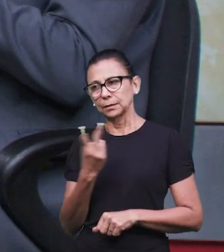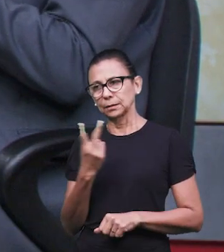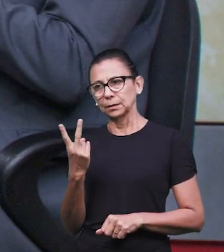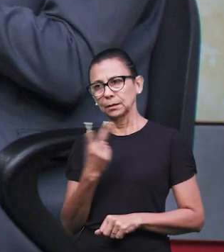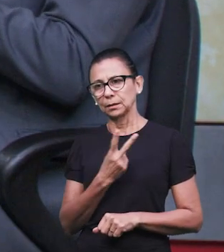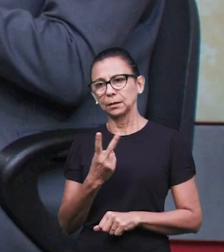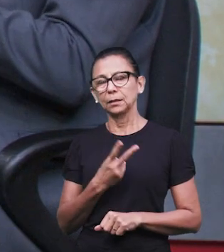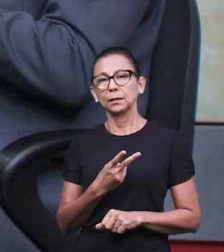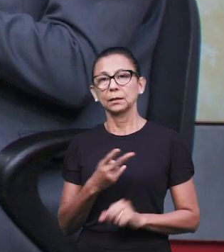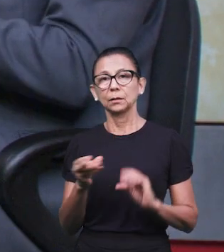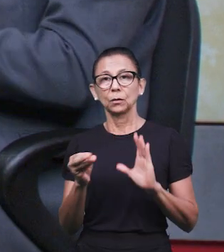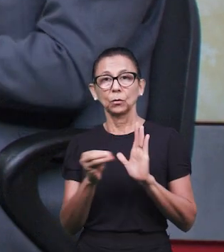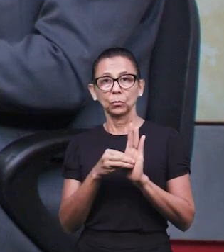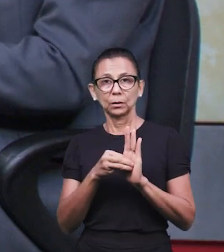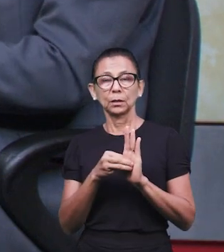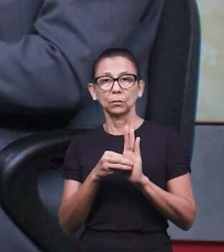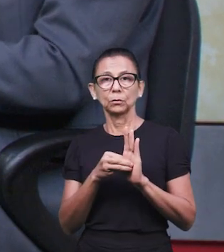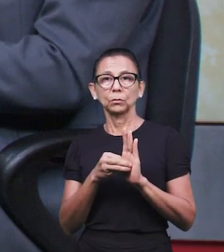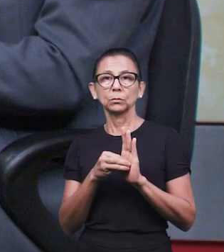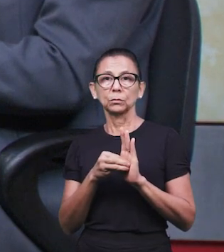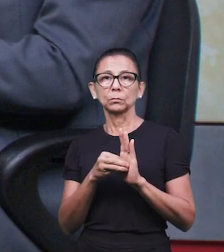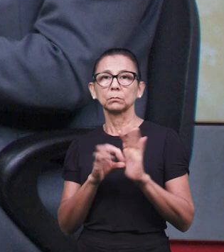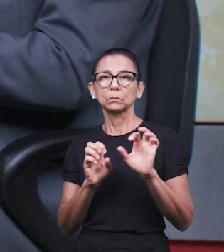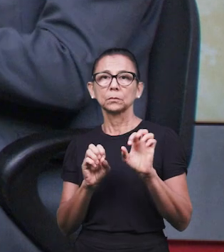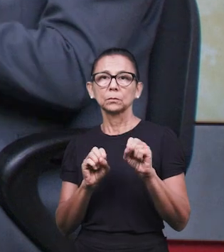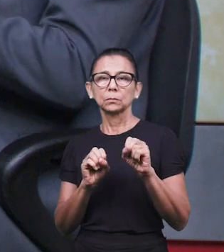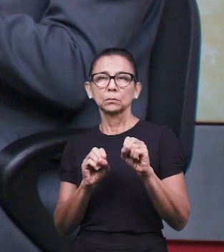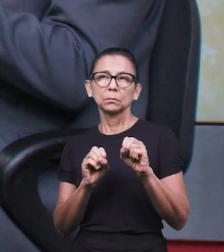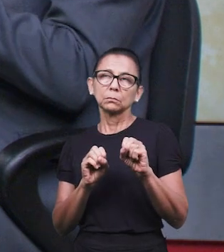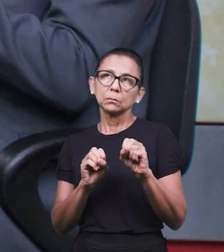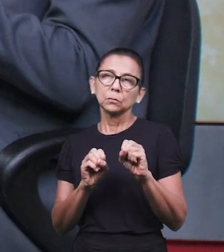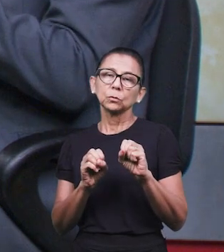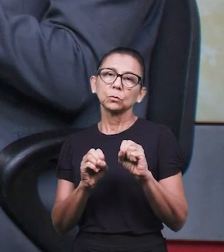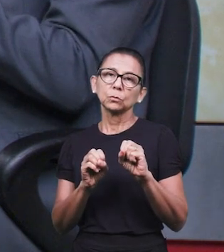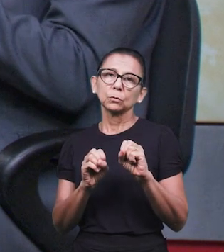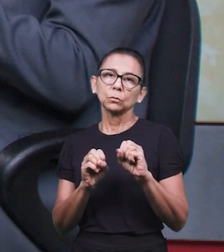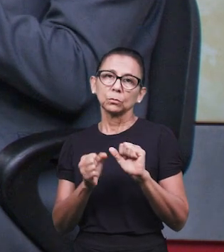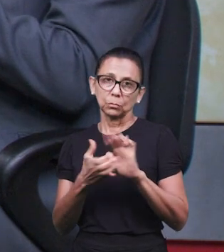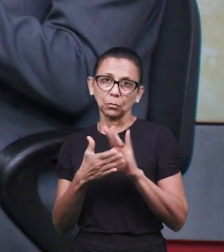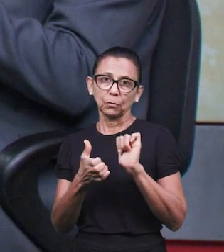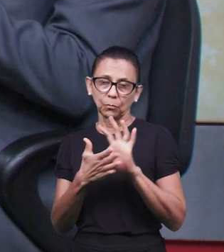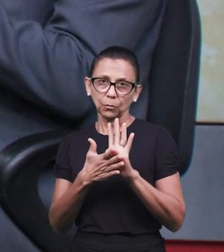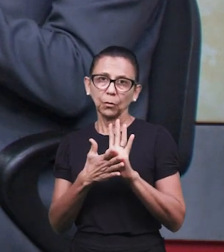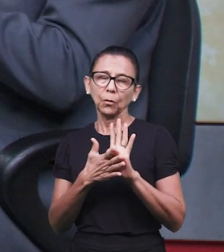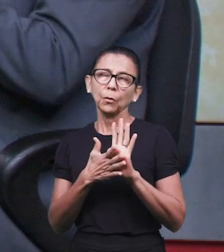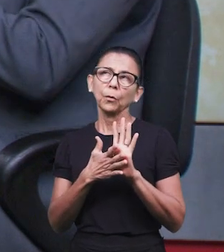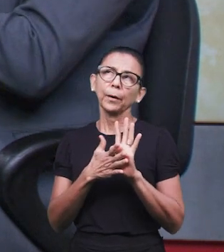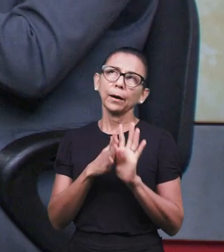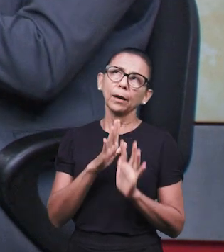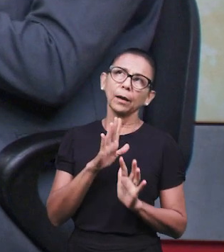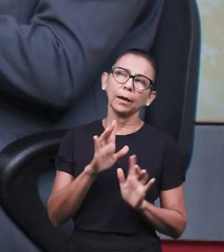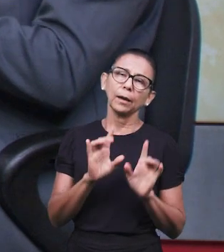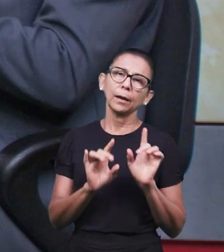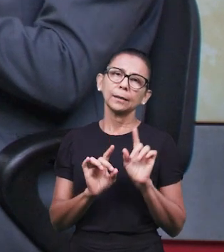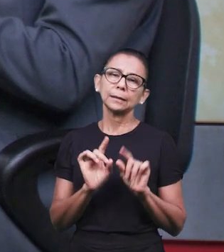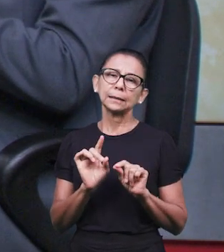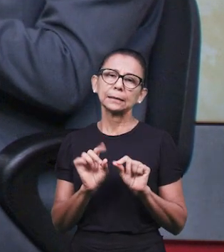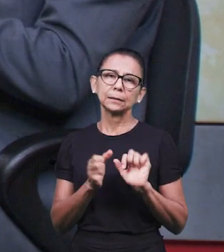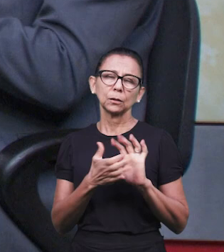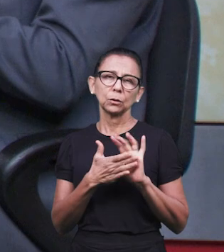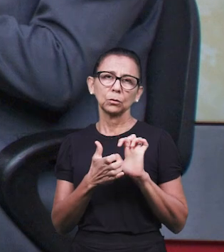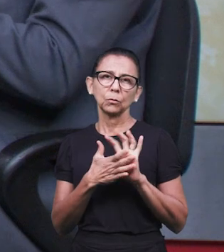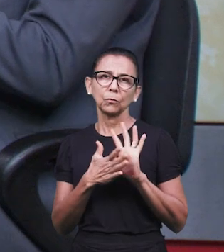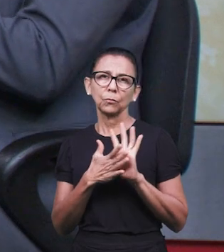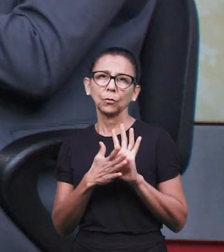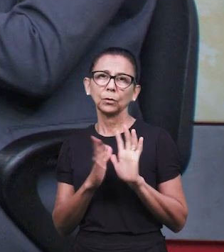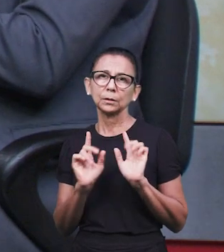conteúdo doutrinário do louvor, em que muitos louvores eles estão se inclinando